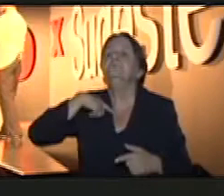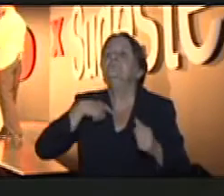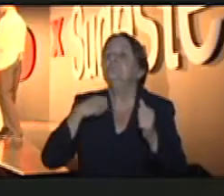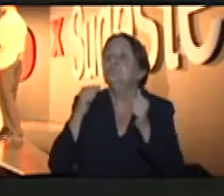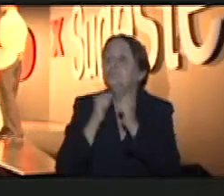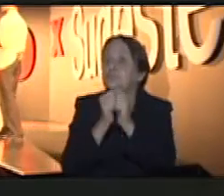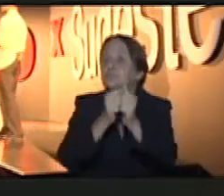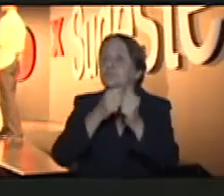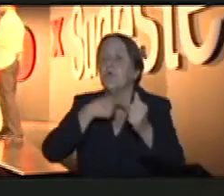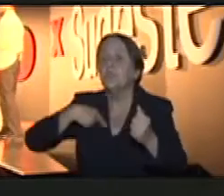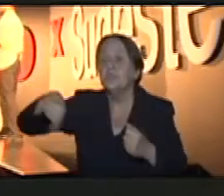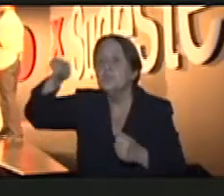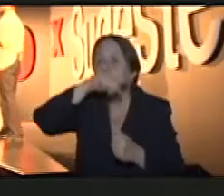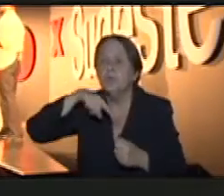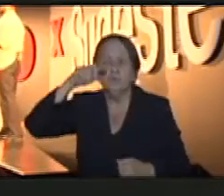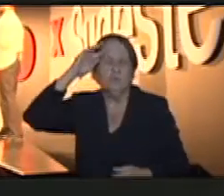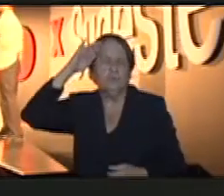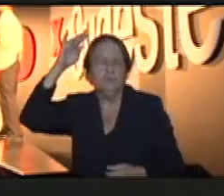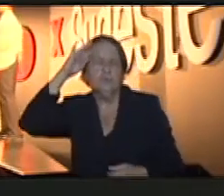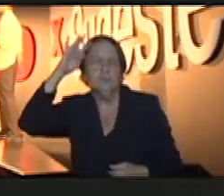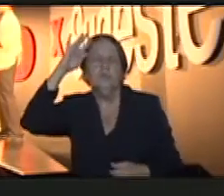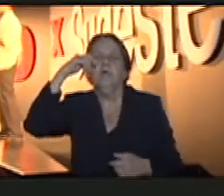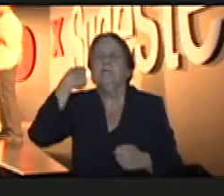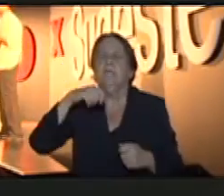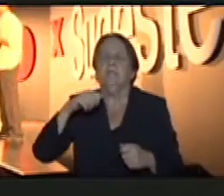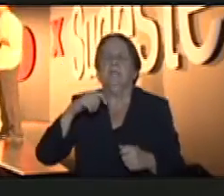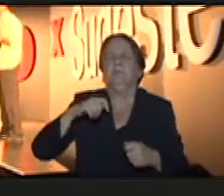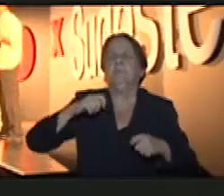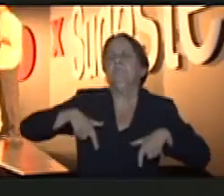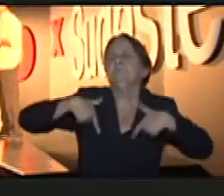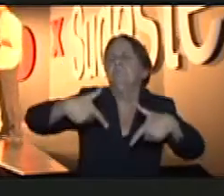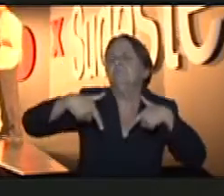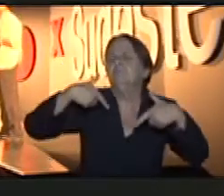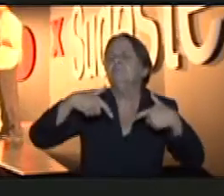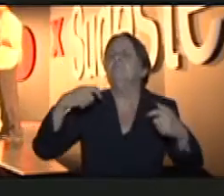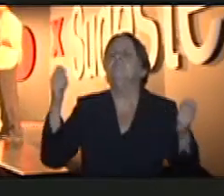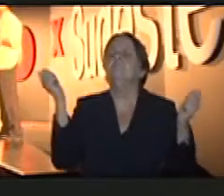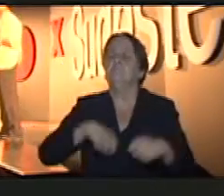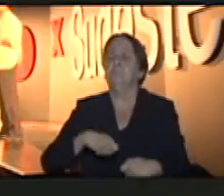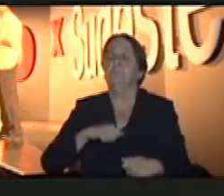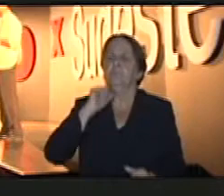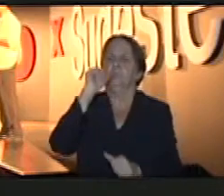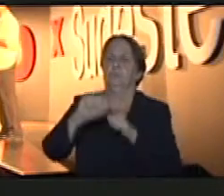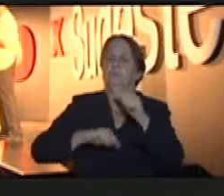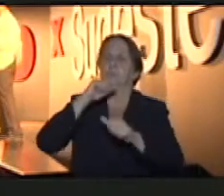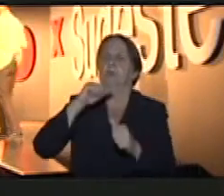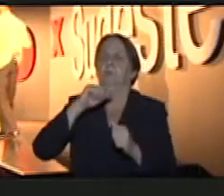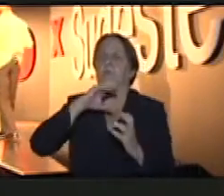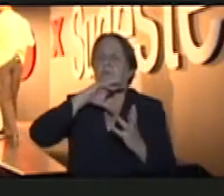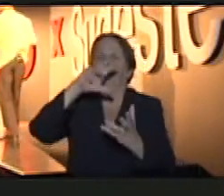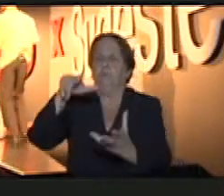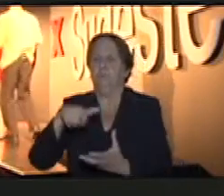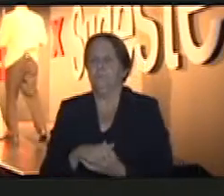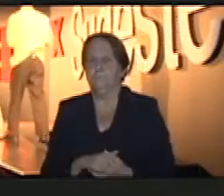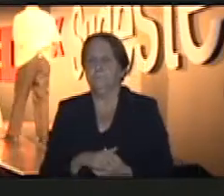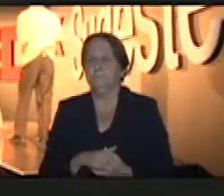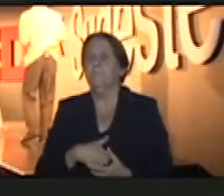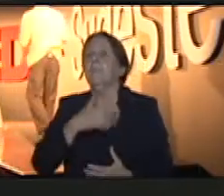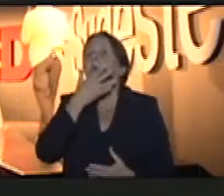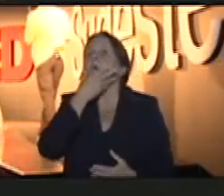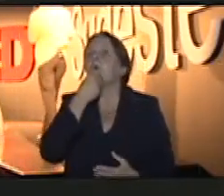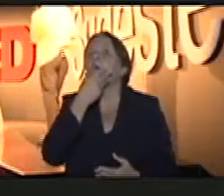juntos os nossos sonhos as nossas ideias têm força T poder para mudar o mundo eu quero dizer que